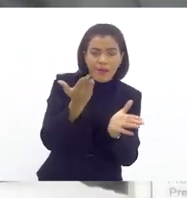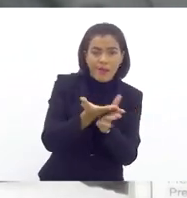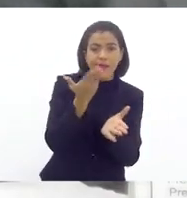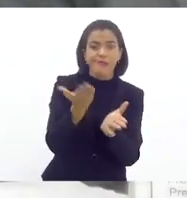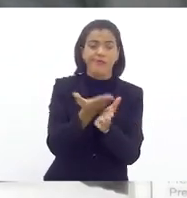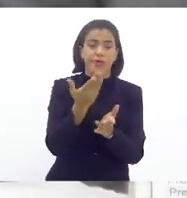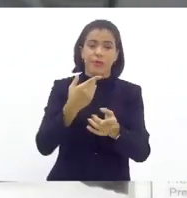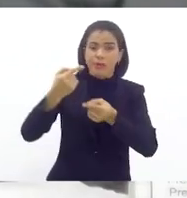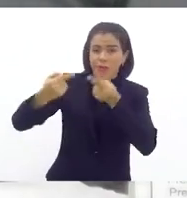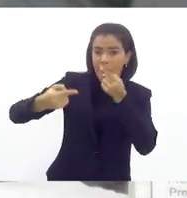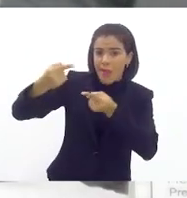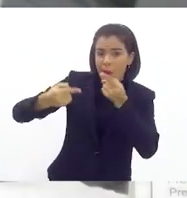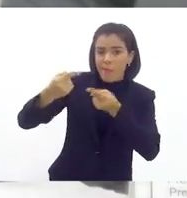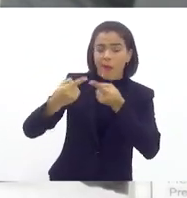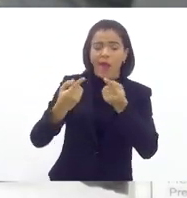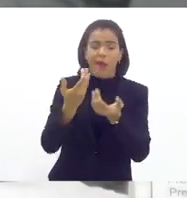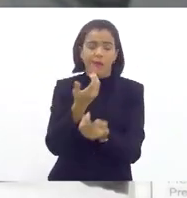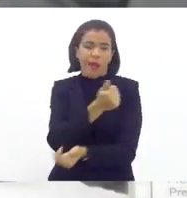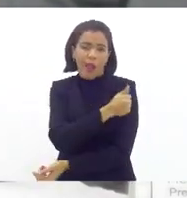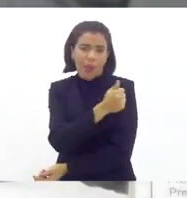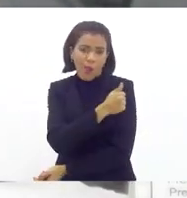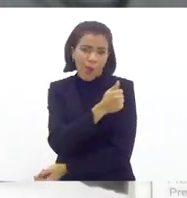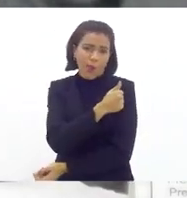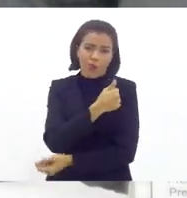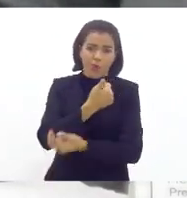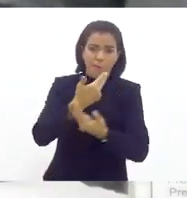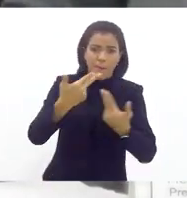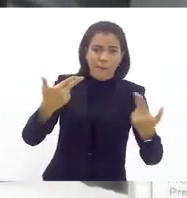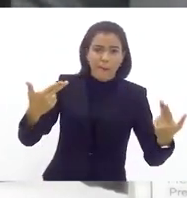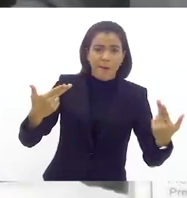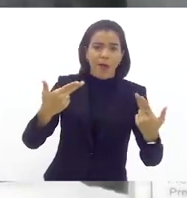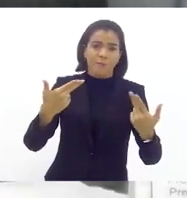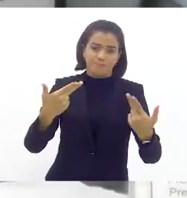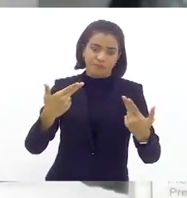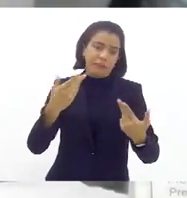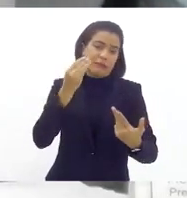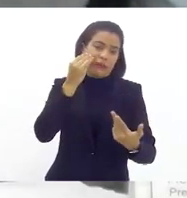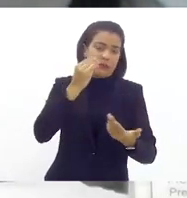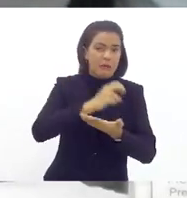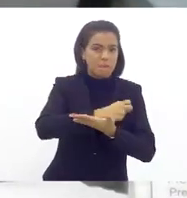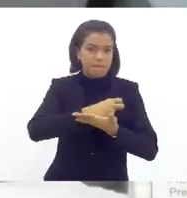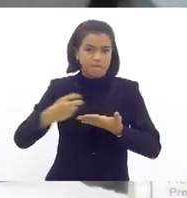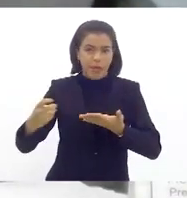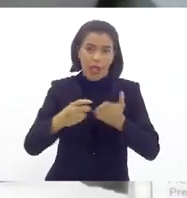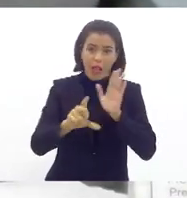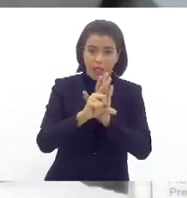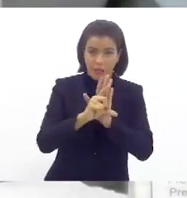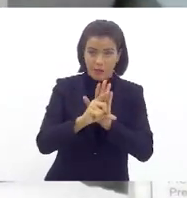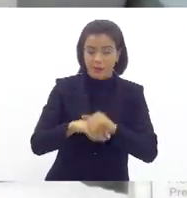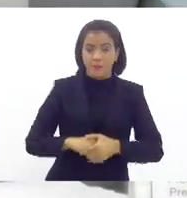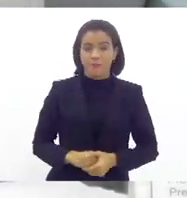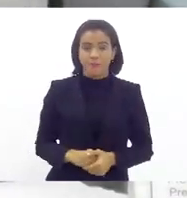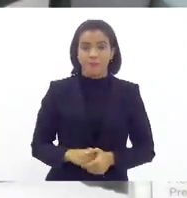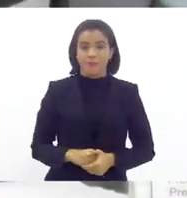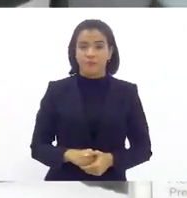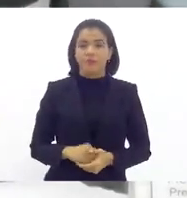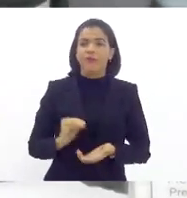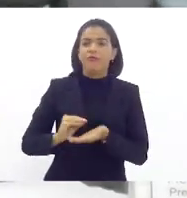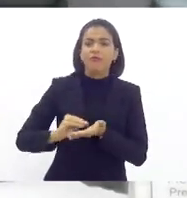com os alunos, pode ser sexualidade, tortura, qualquer coisa, querem derrubar a lei, mas não vão conseguir. Vamos lá, quem falta ainda?